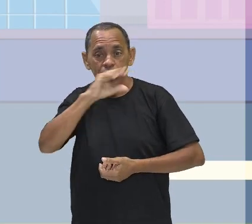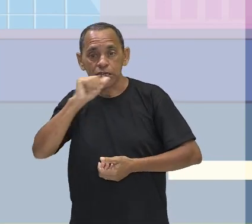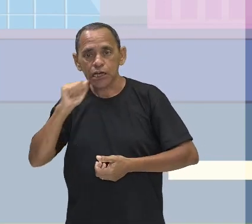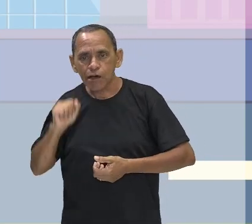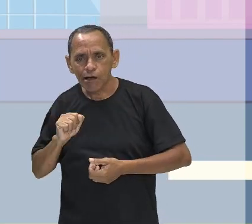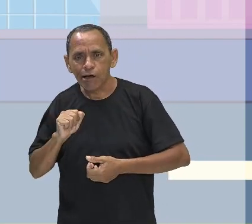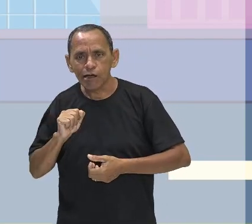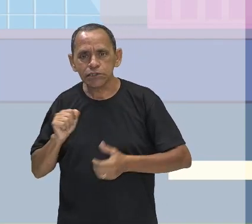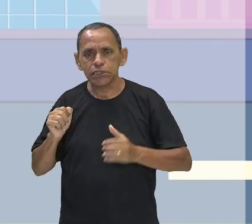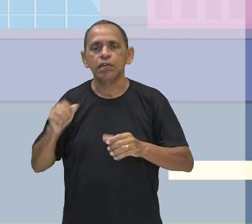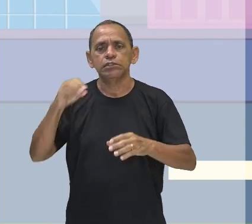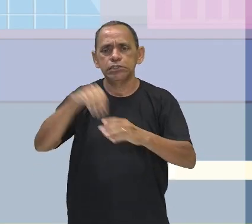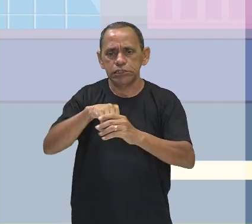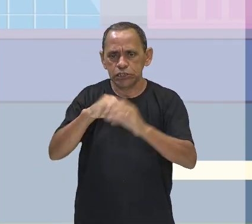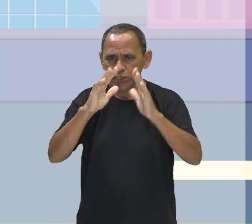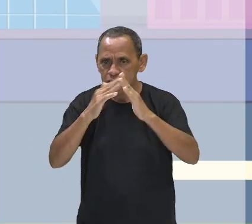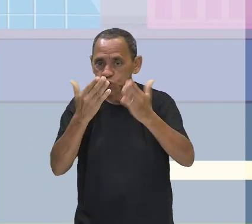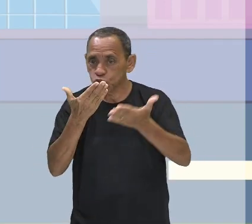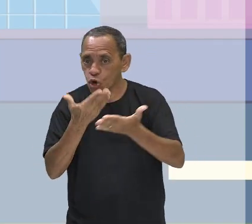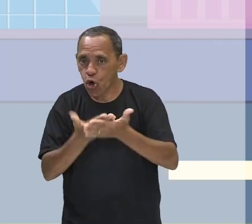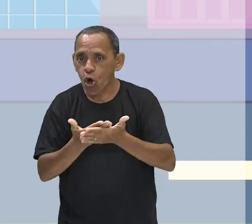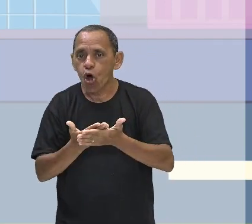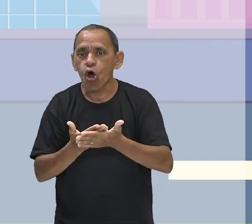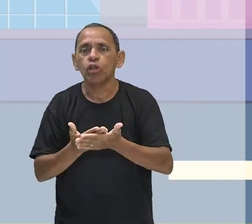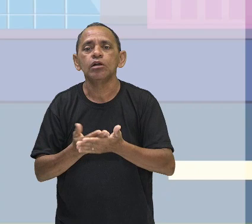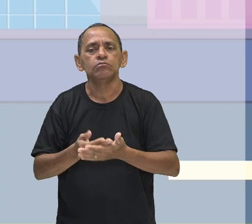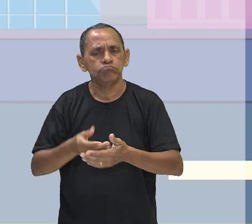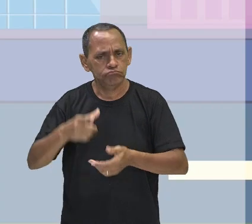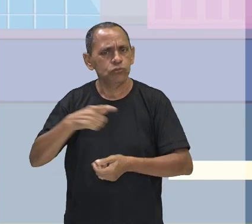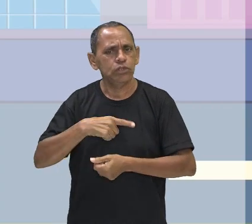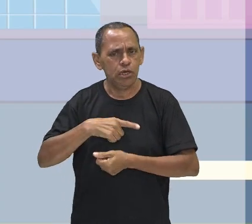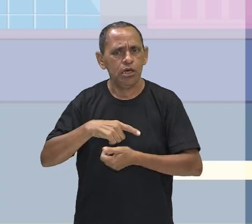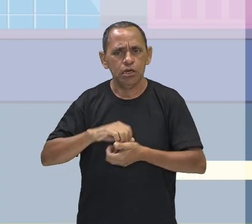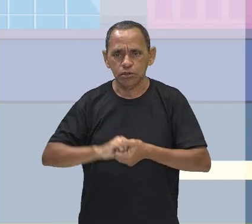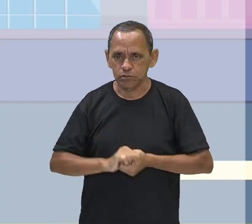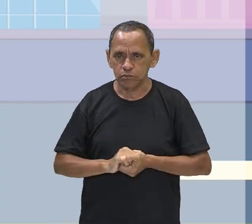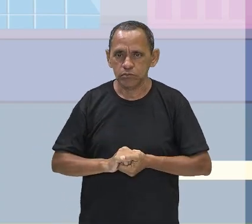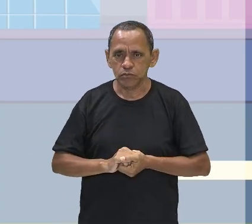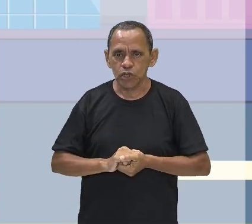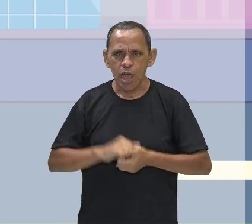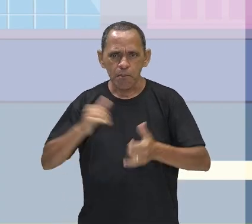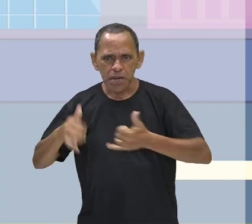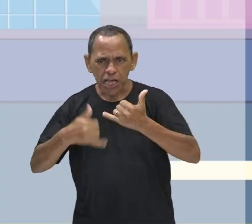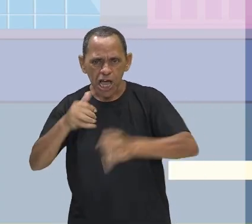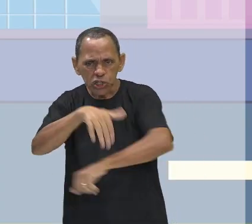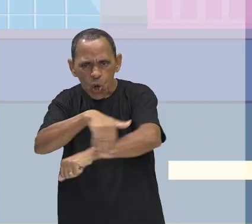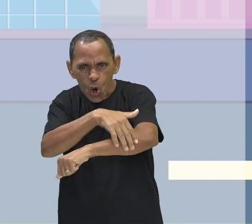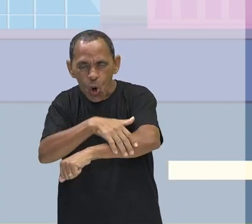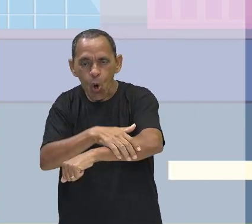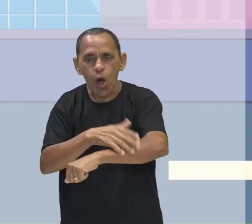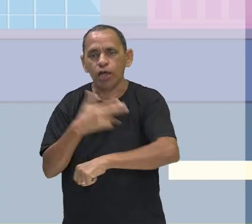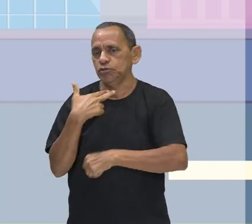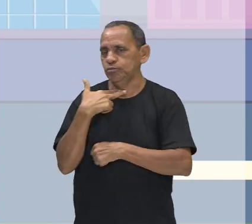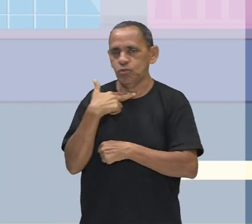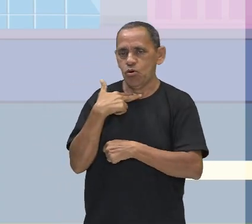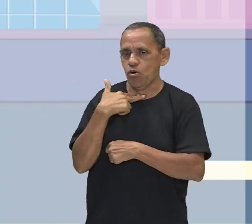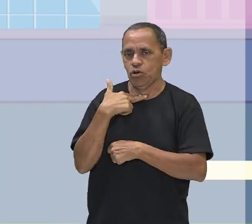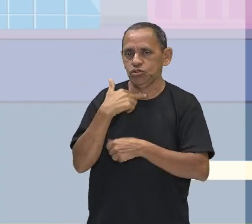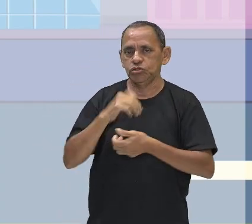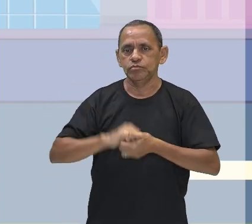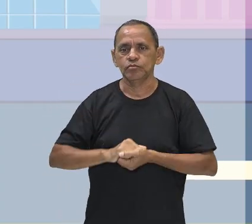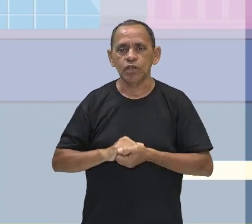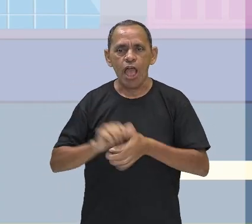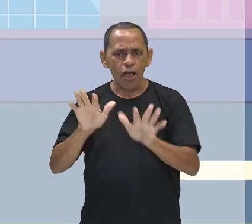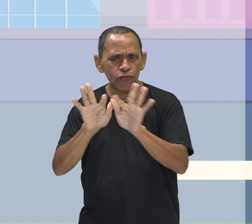é para estar em casa, nem na rua brincando, é para estar na escola. As famílias que não